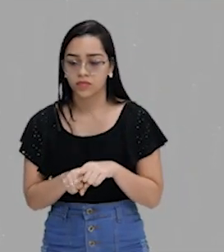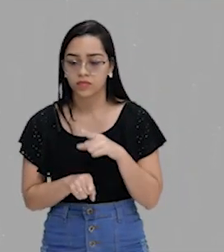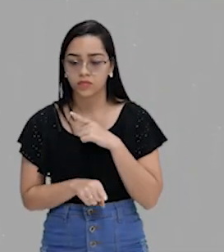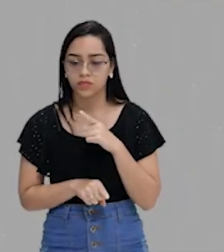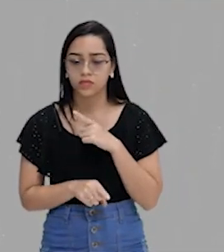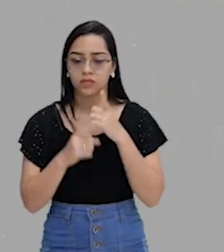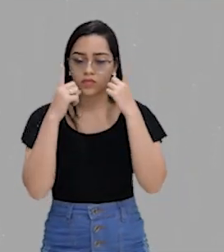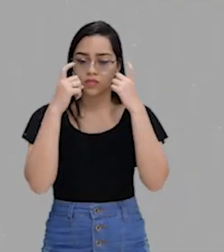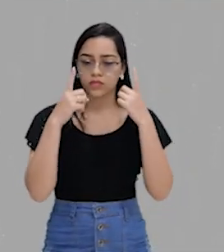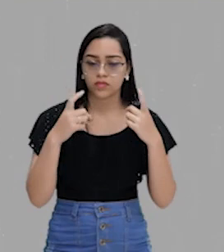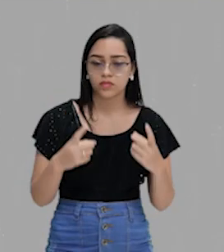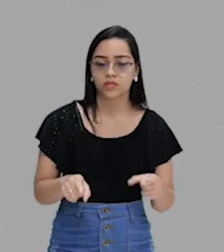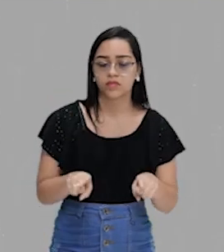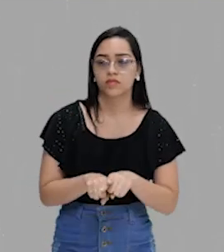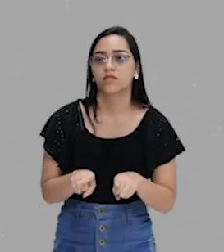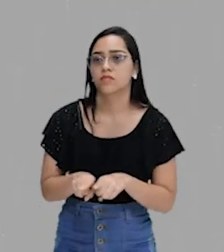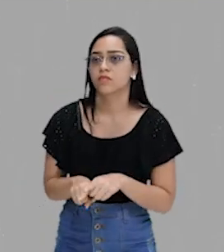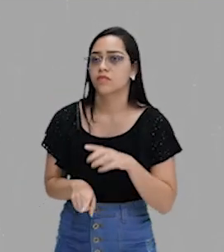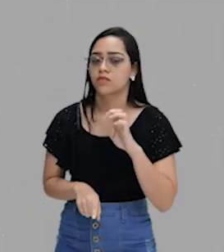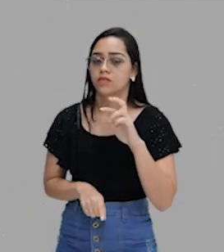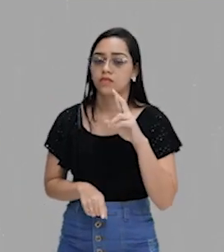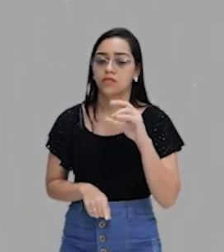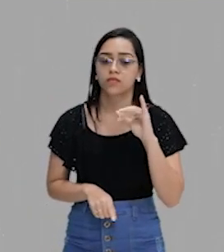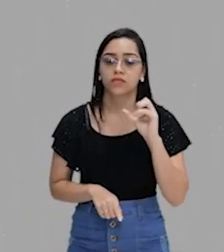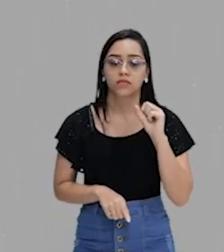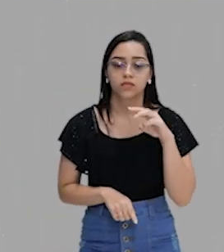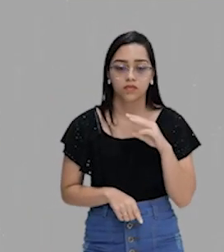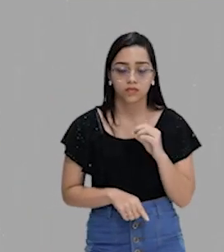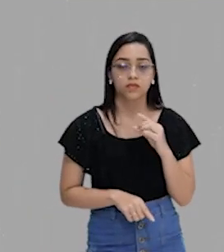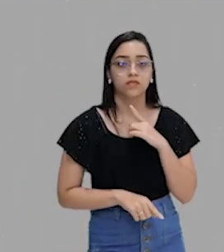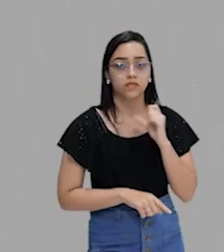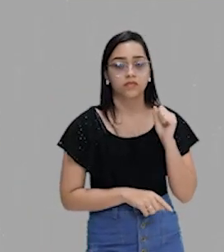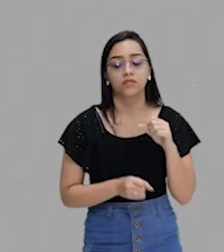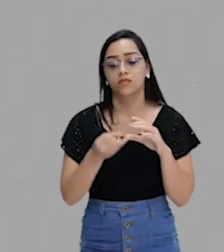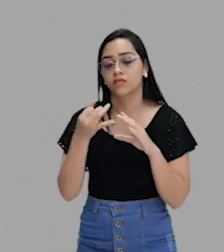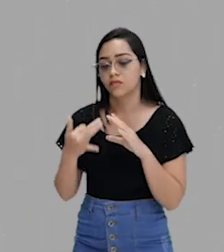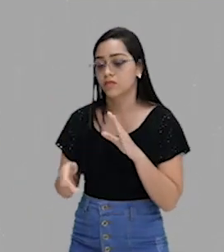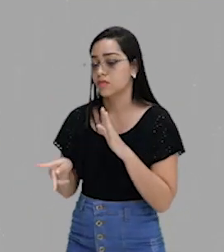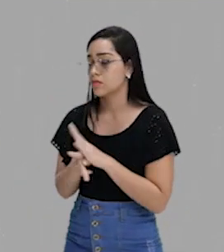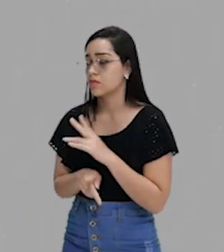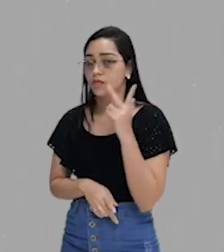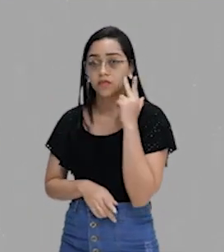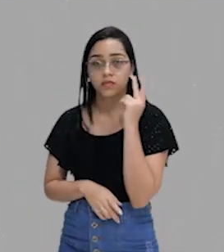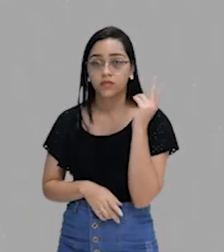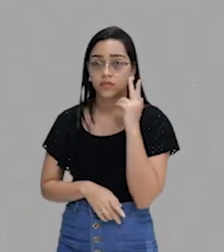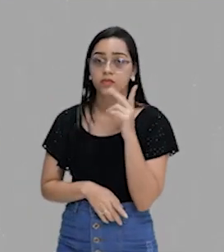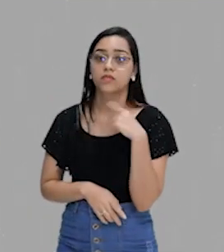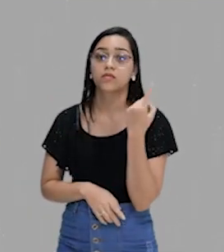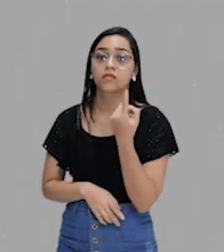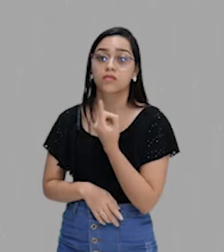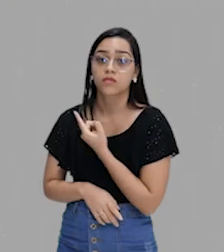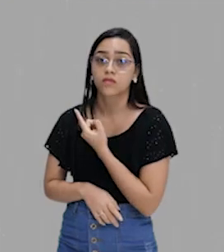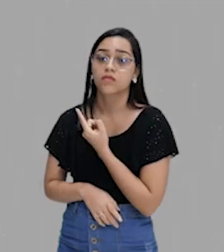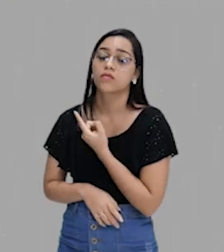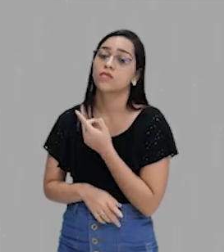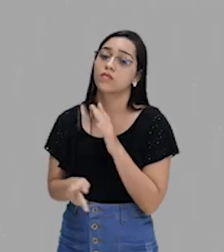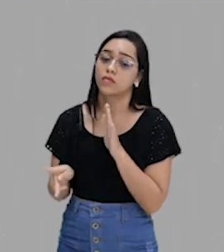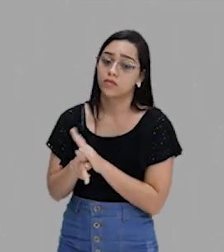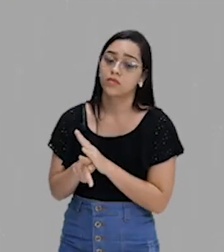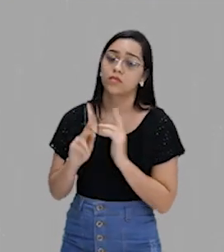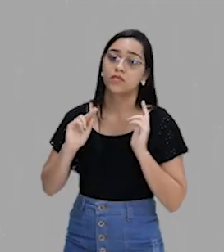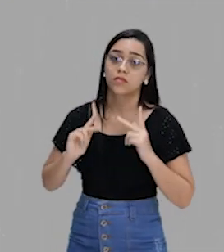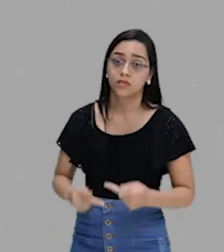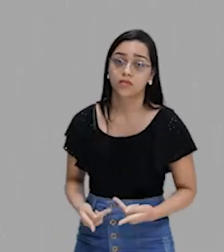violência, agressividade, erotismo, são características naturais, nossas, do ser